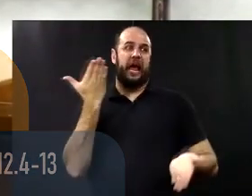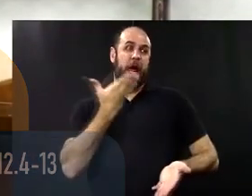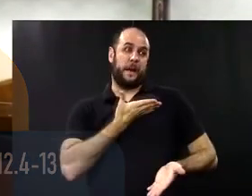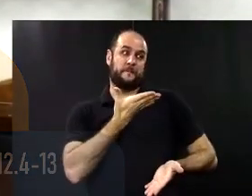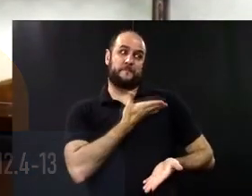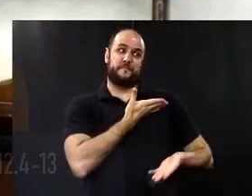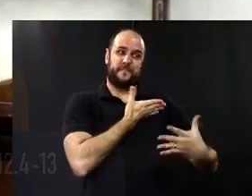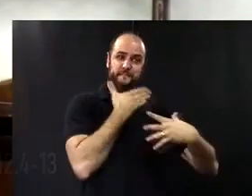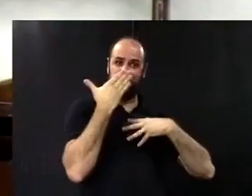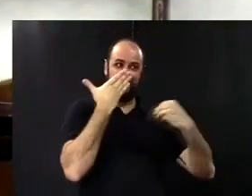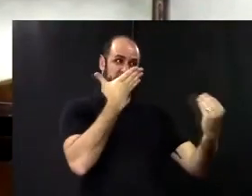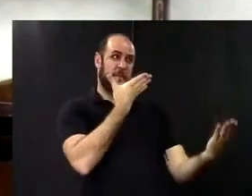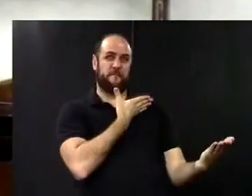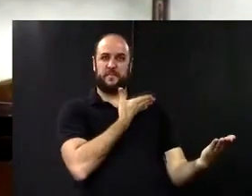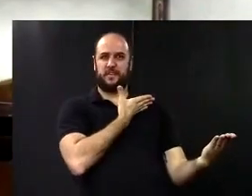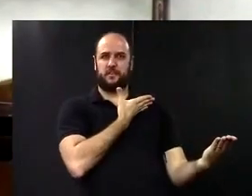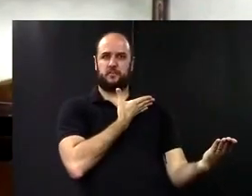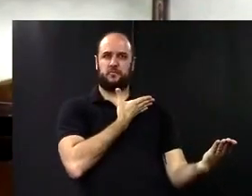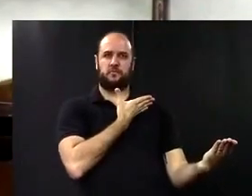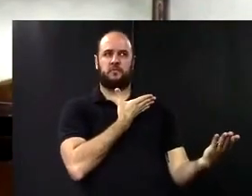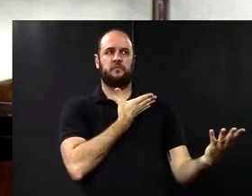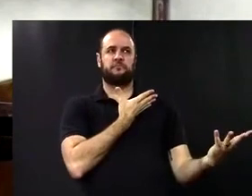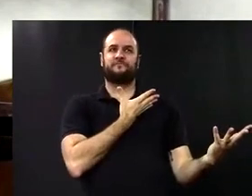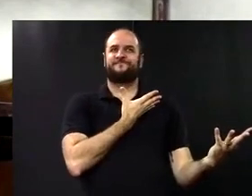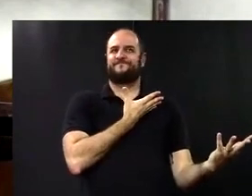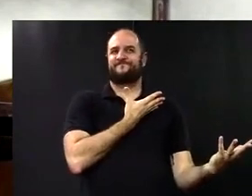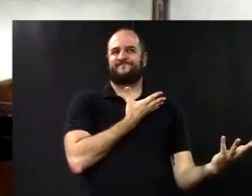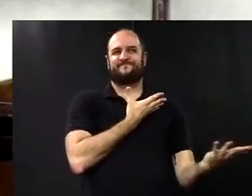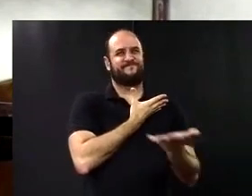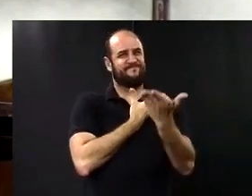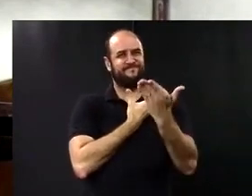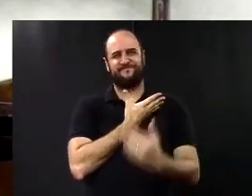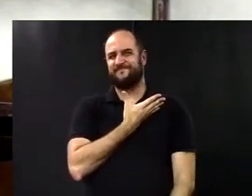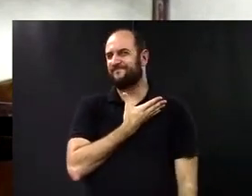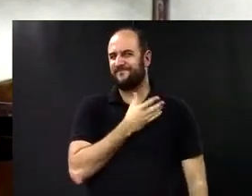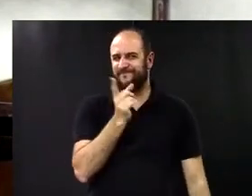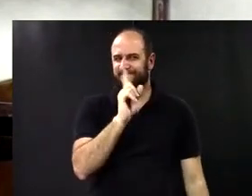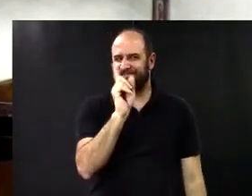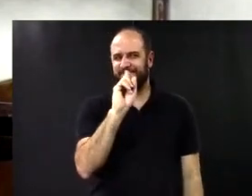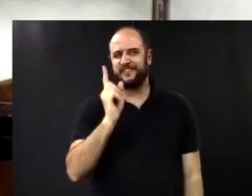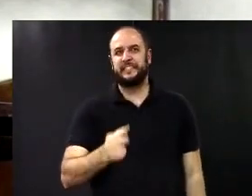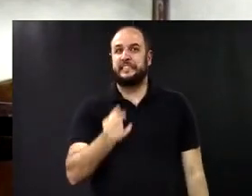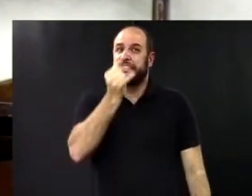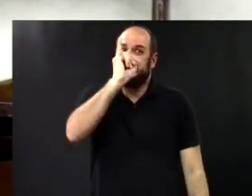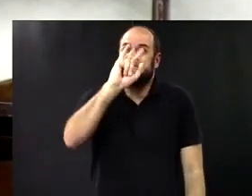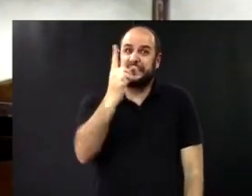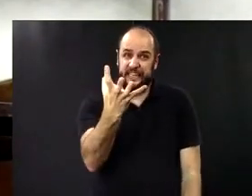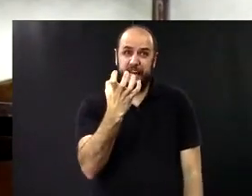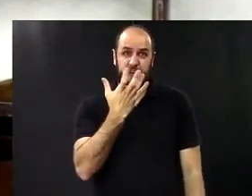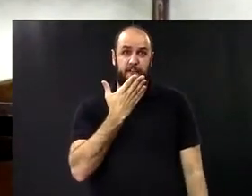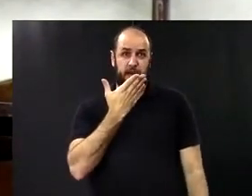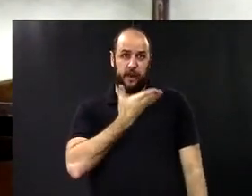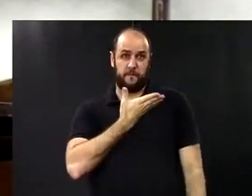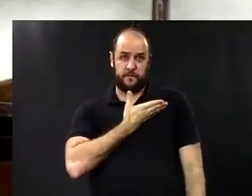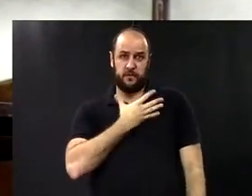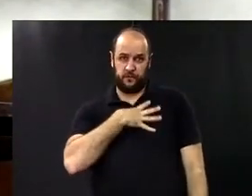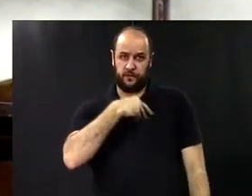dos filhos. Meu amigo, se você quer ser o amigo do seu filho,